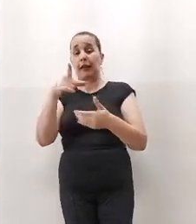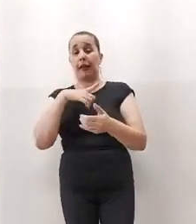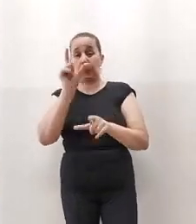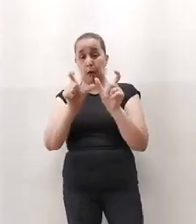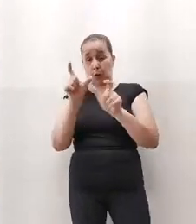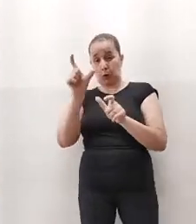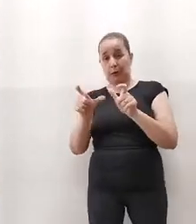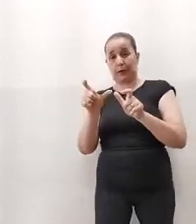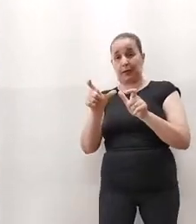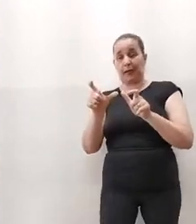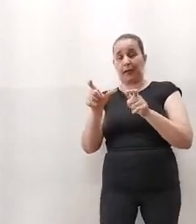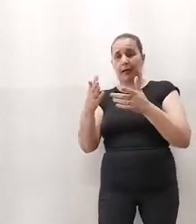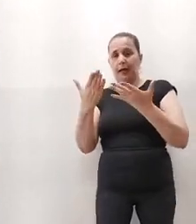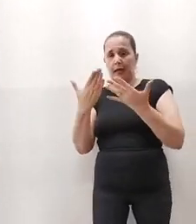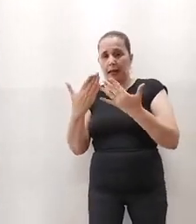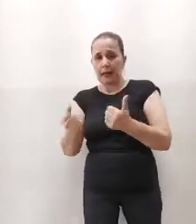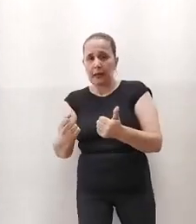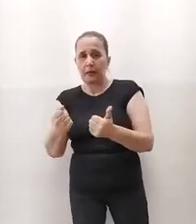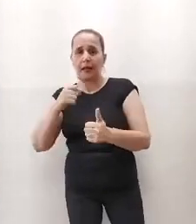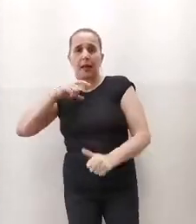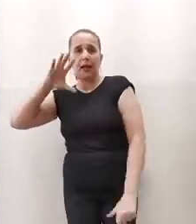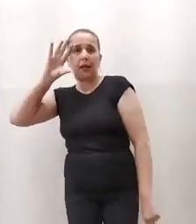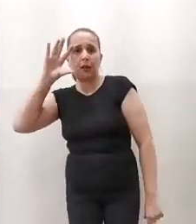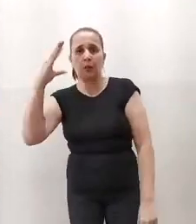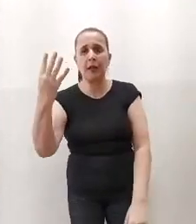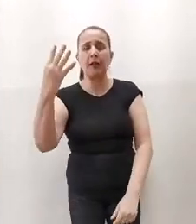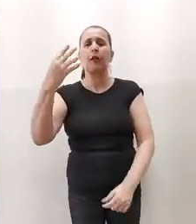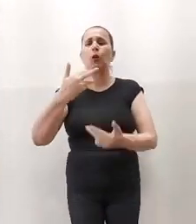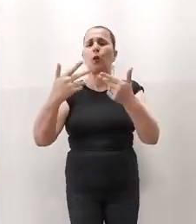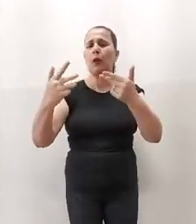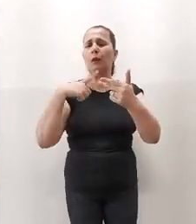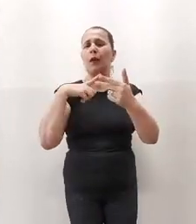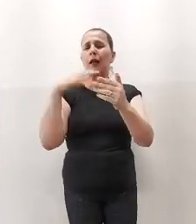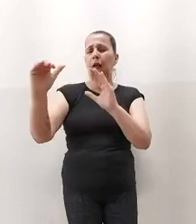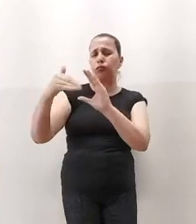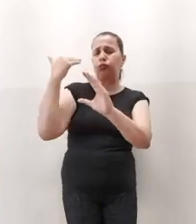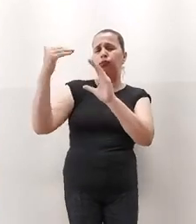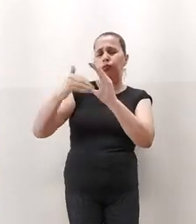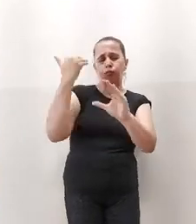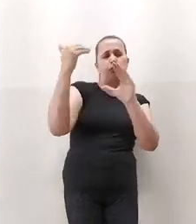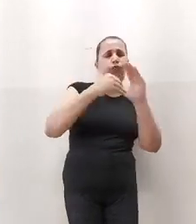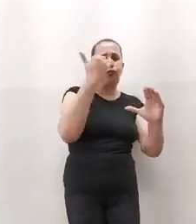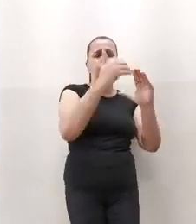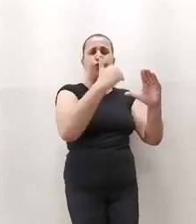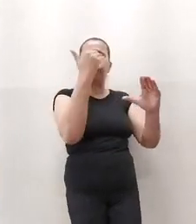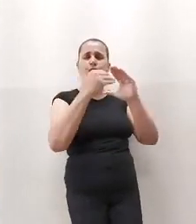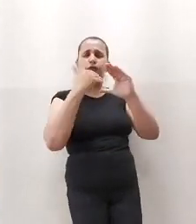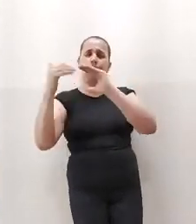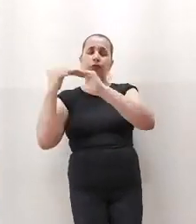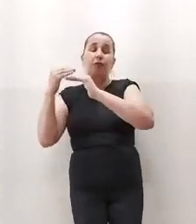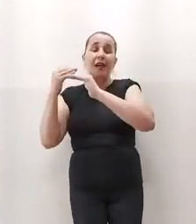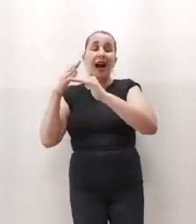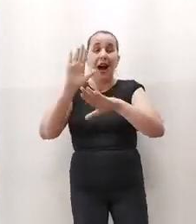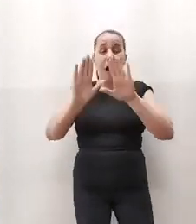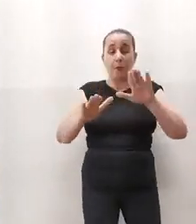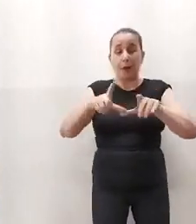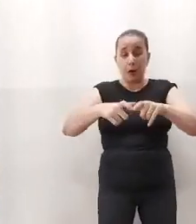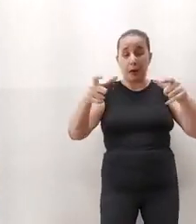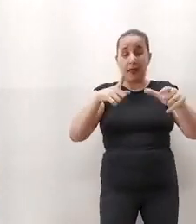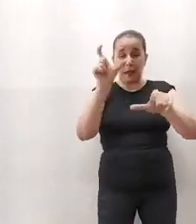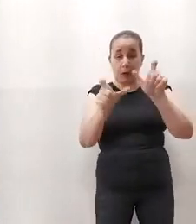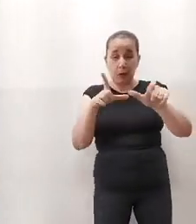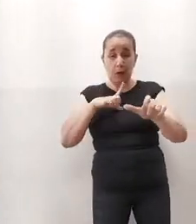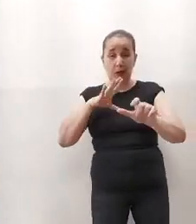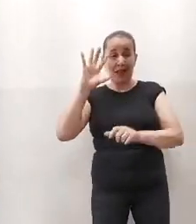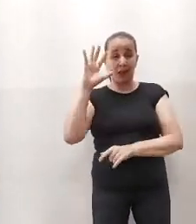pessoas acabam tomando decisões por aquilo que elas recebem na mídia. A maioria das pessoas tomam decisões nas